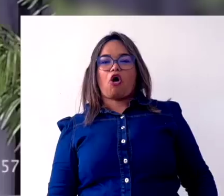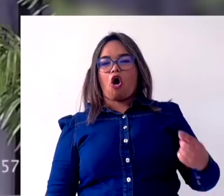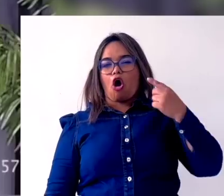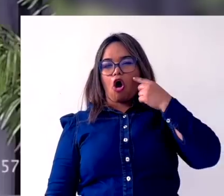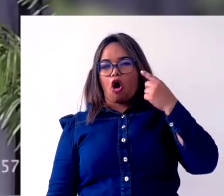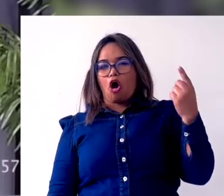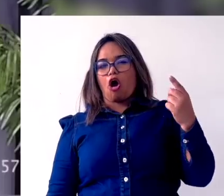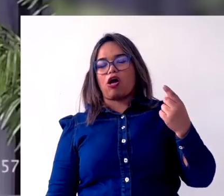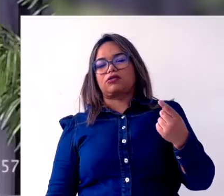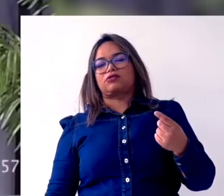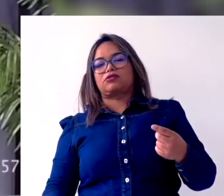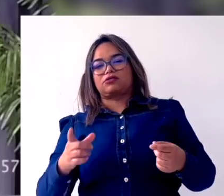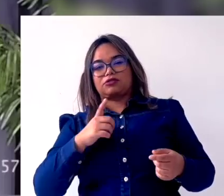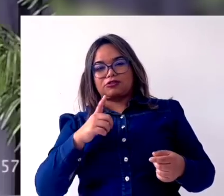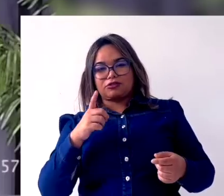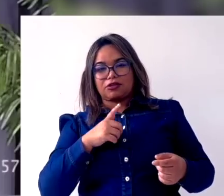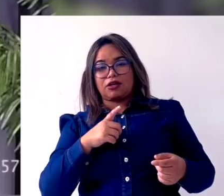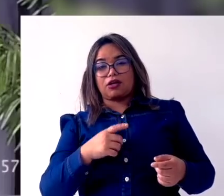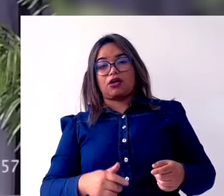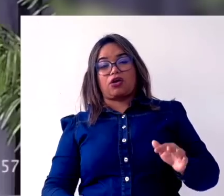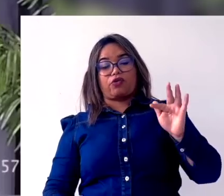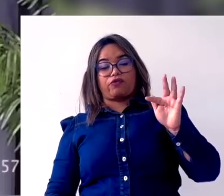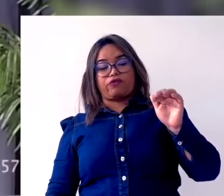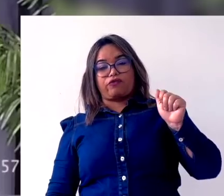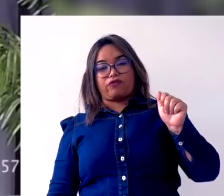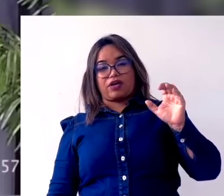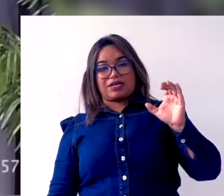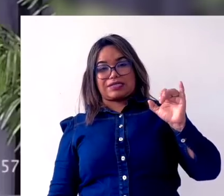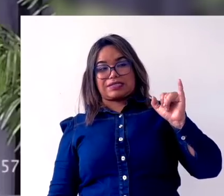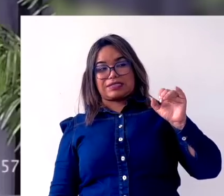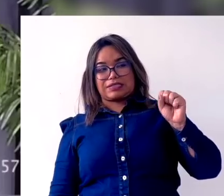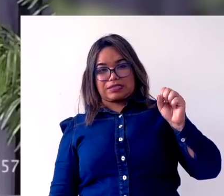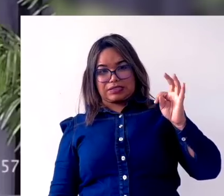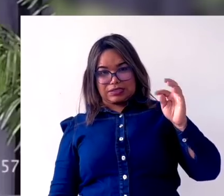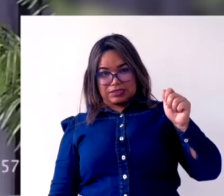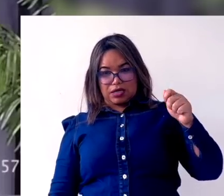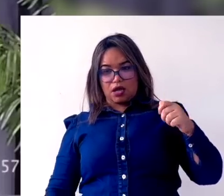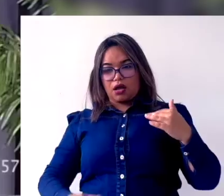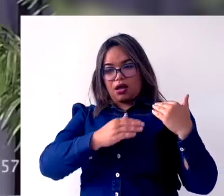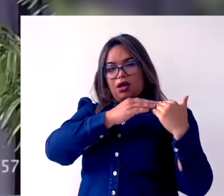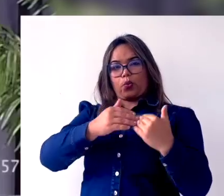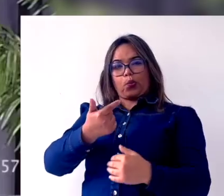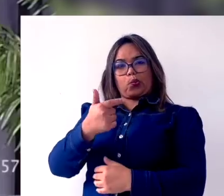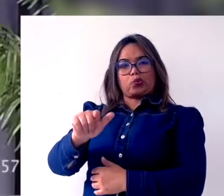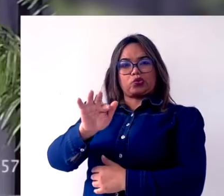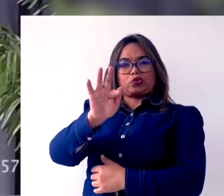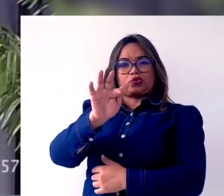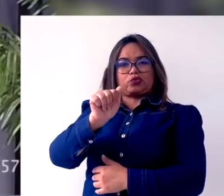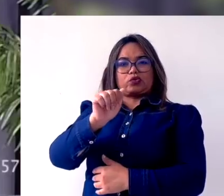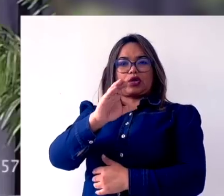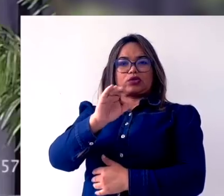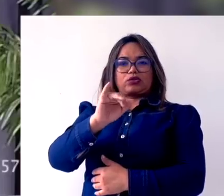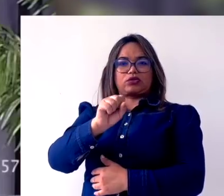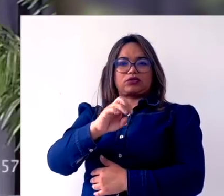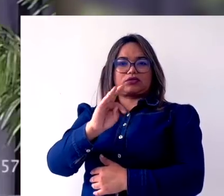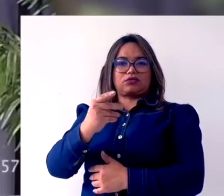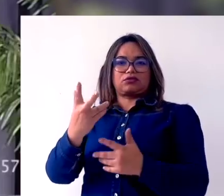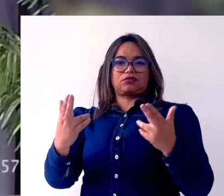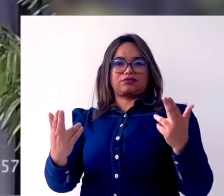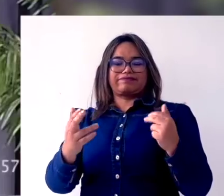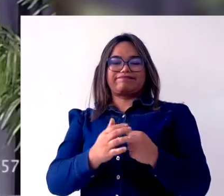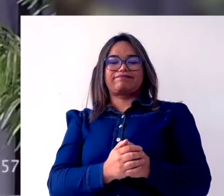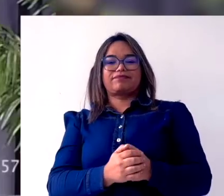Agora temos um fascista chamando um fascista de fascista. Aí está o pensamento